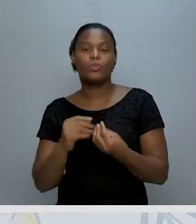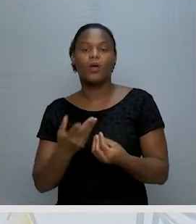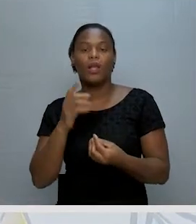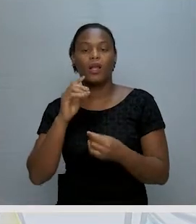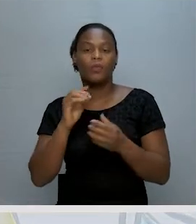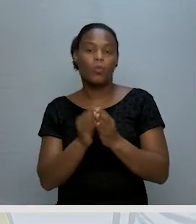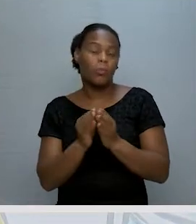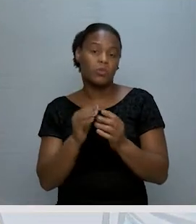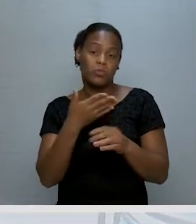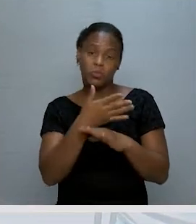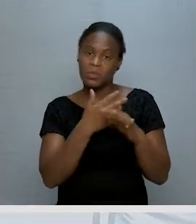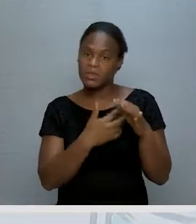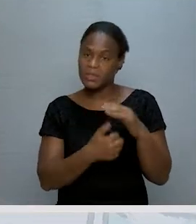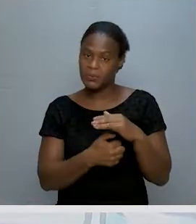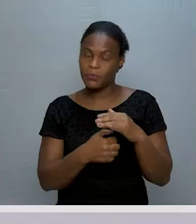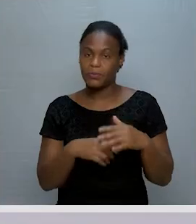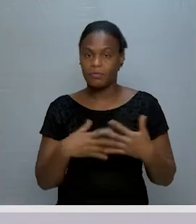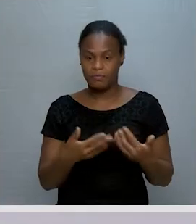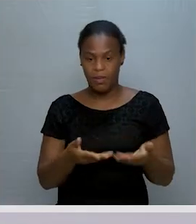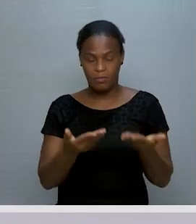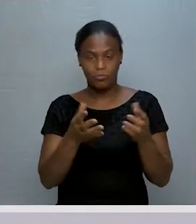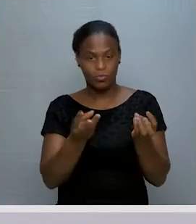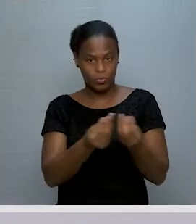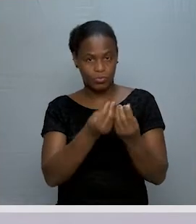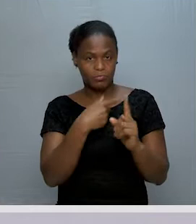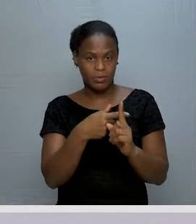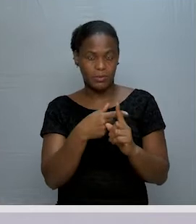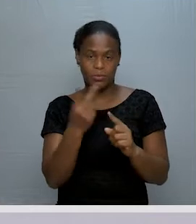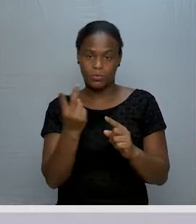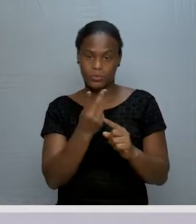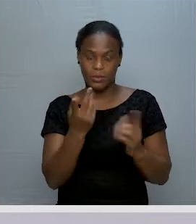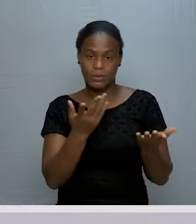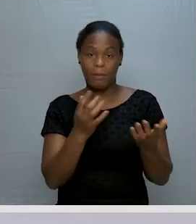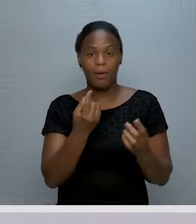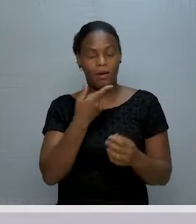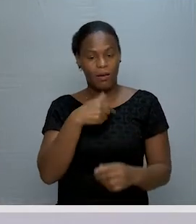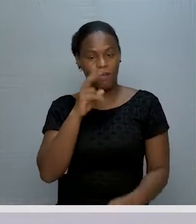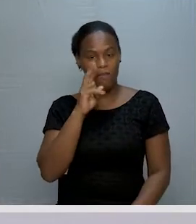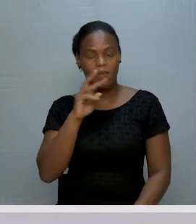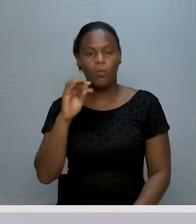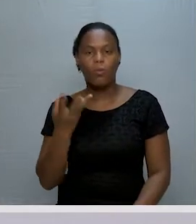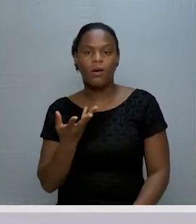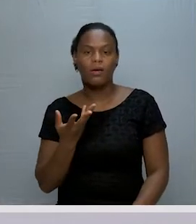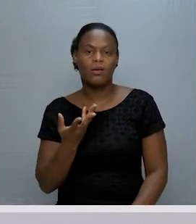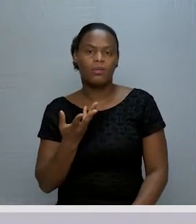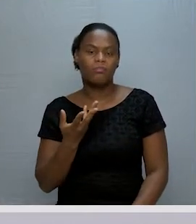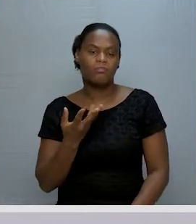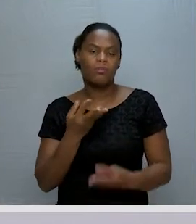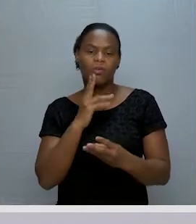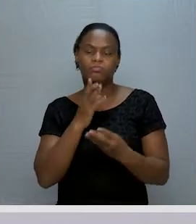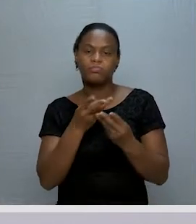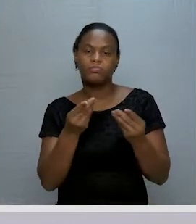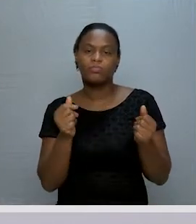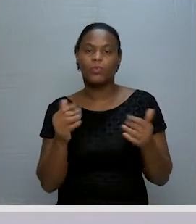de tomates? 1/5. Isso. Vamos somar essas duas partes para ver qual